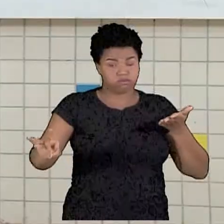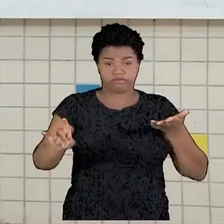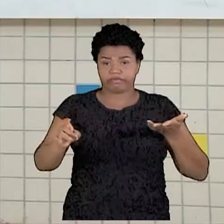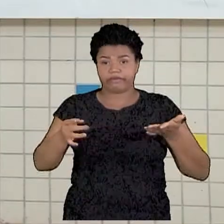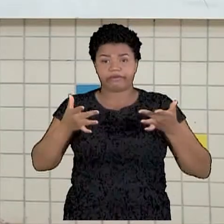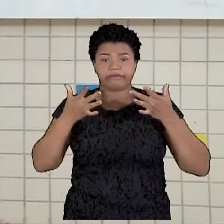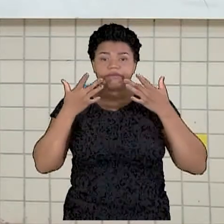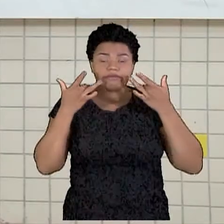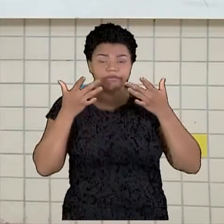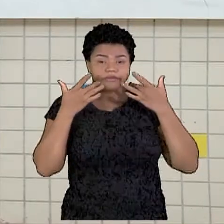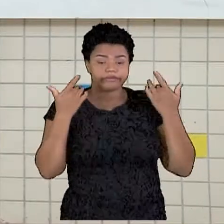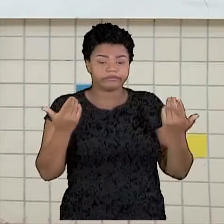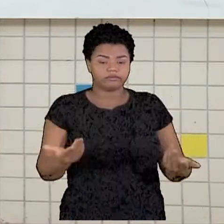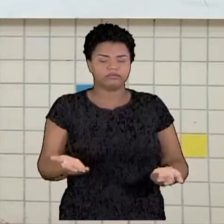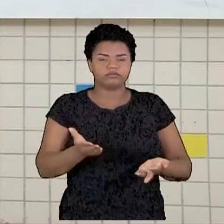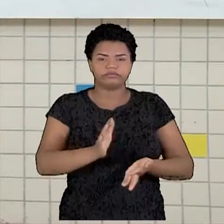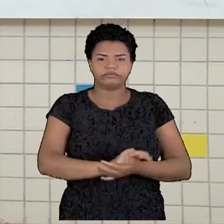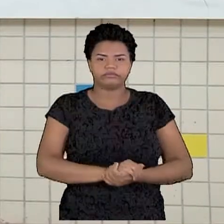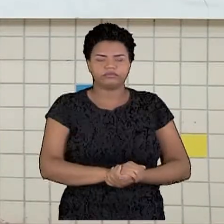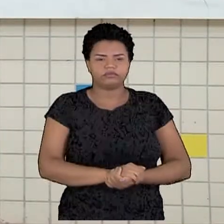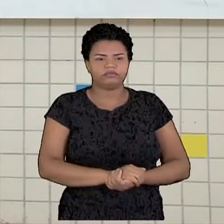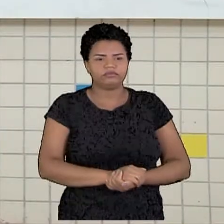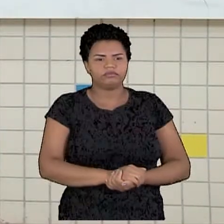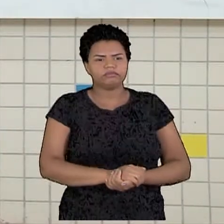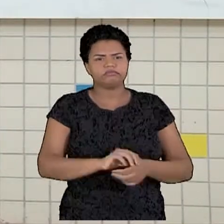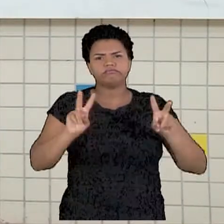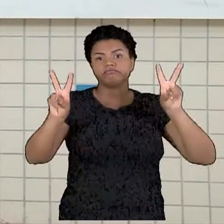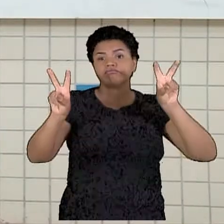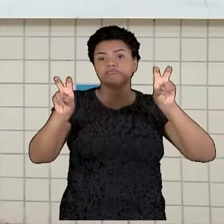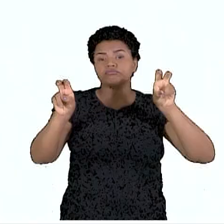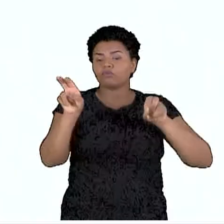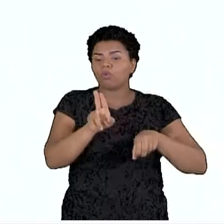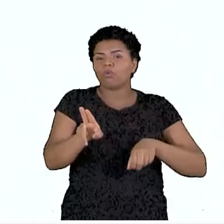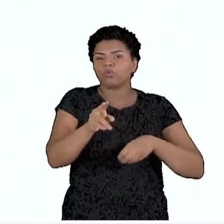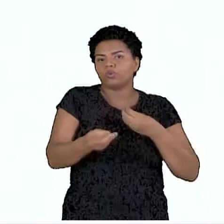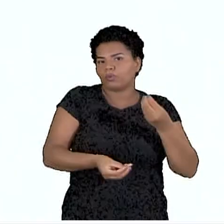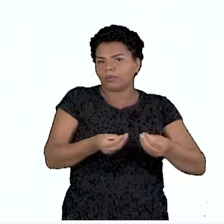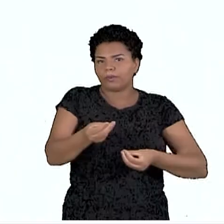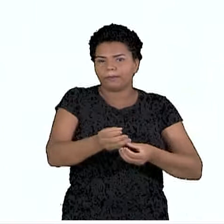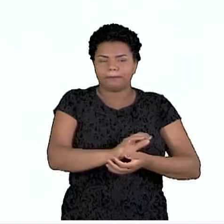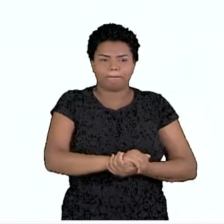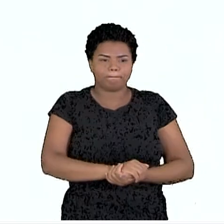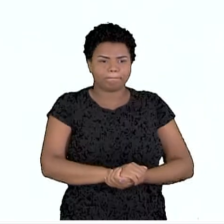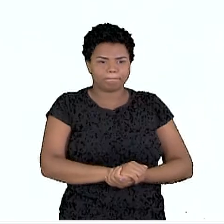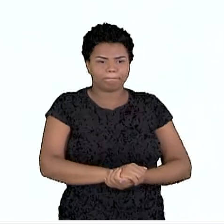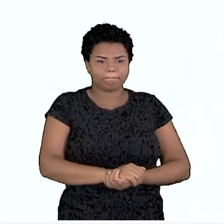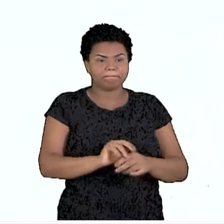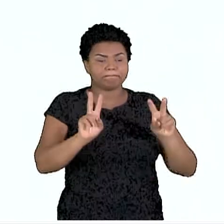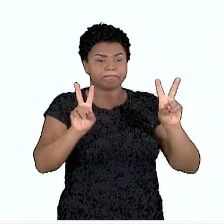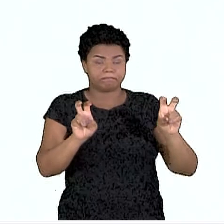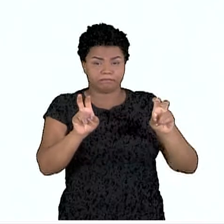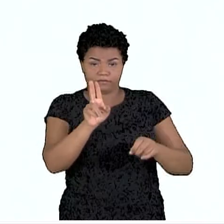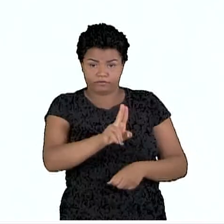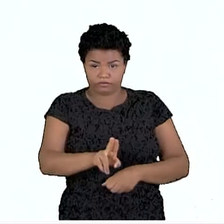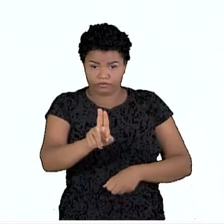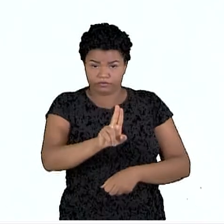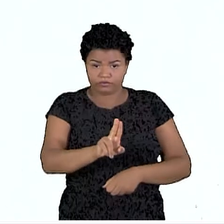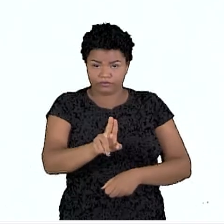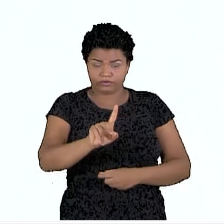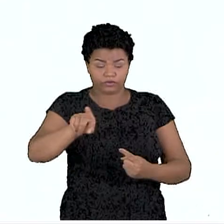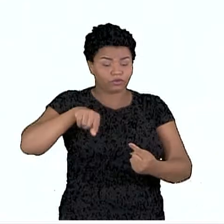as aspas, vamos lá conhecer agora a aspa, o uso da aspa. As aspas são utilizadas com os